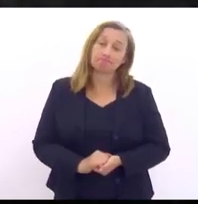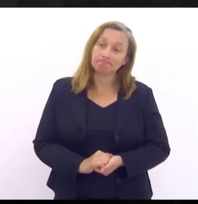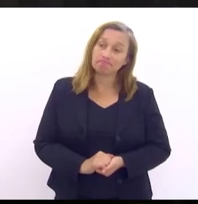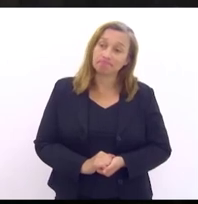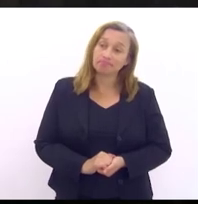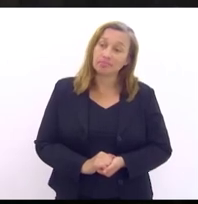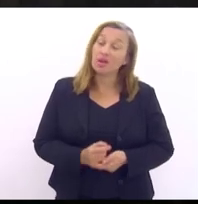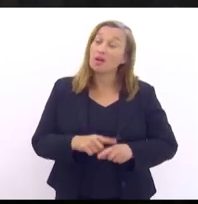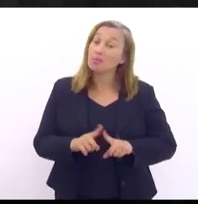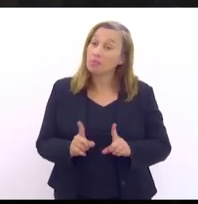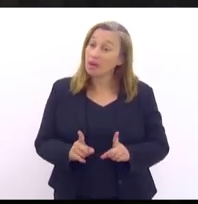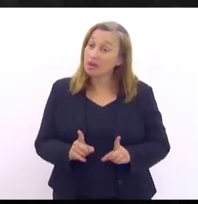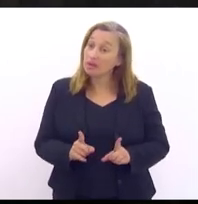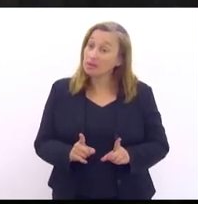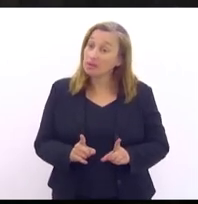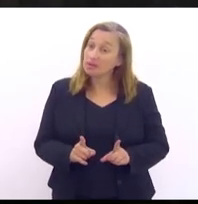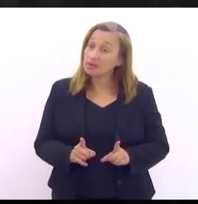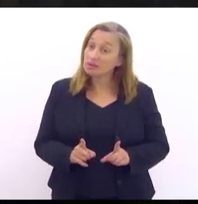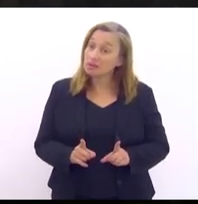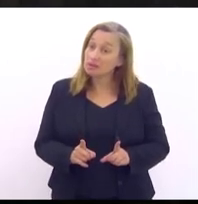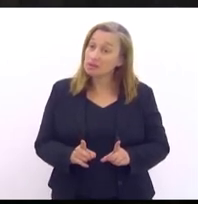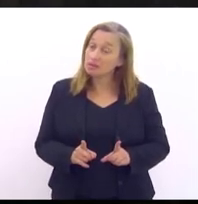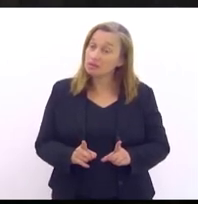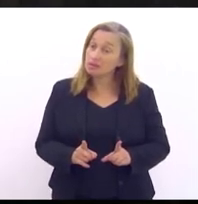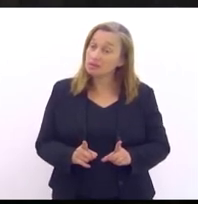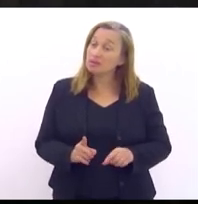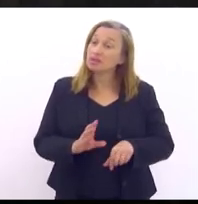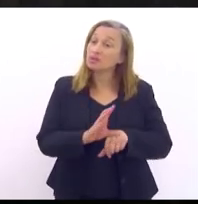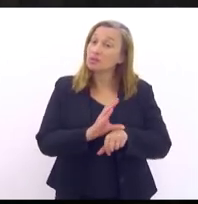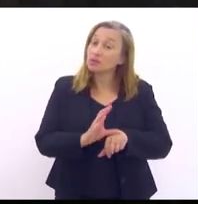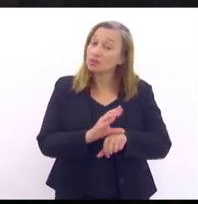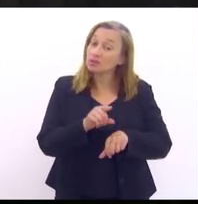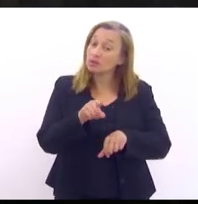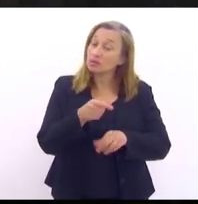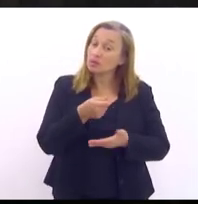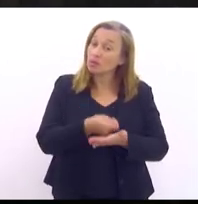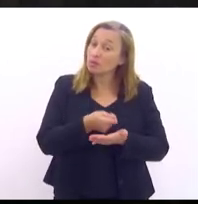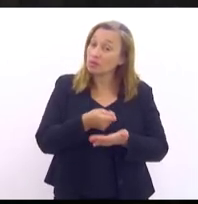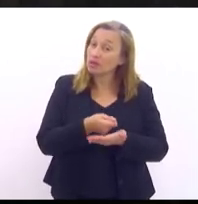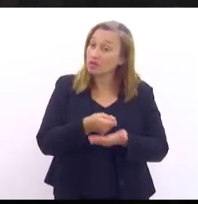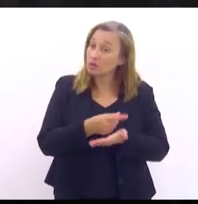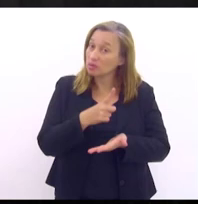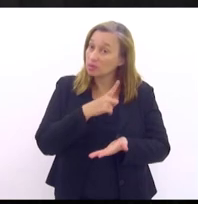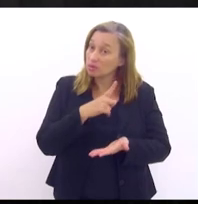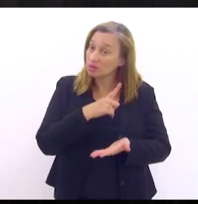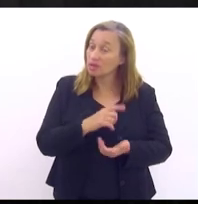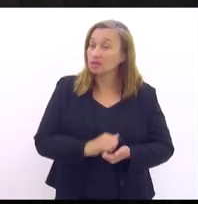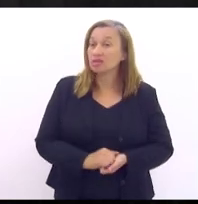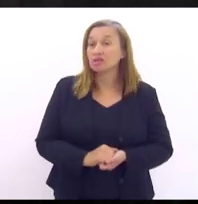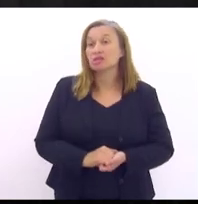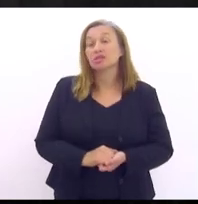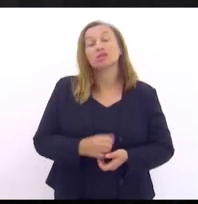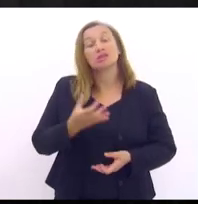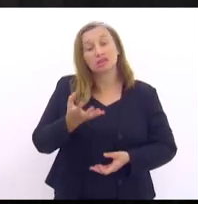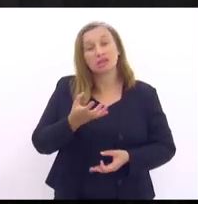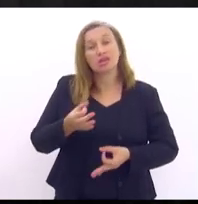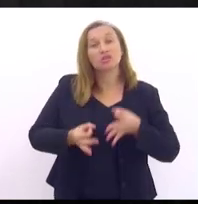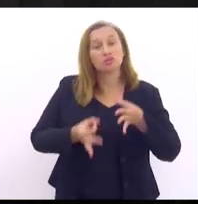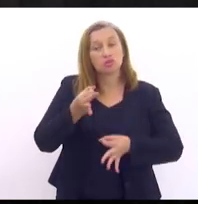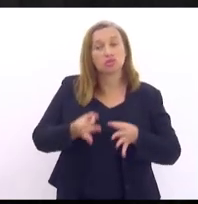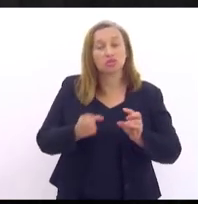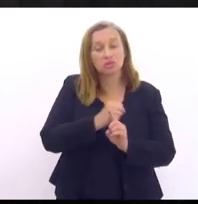Mas esses são dispositivos constitucionais obrigatórios. Isso é que a gente quer, justiça